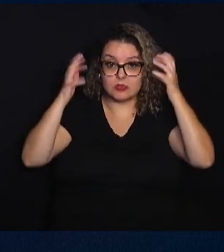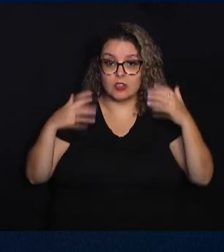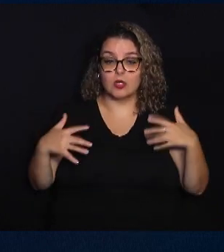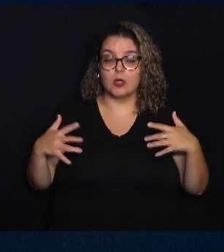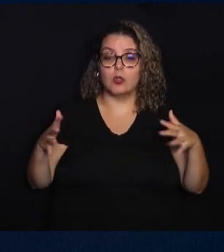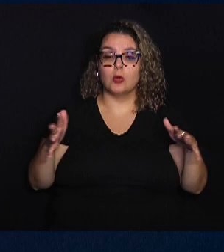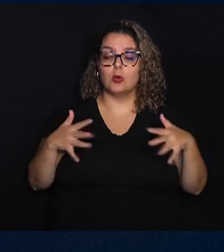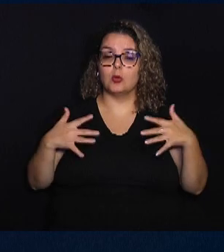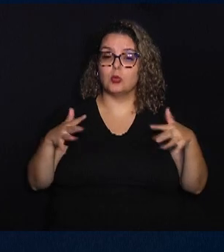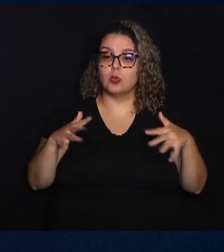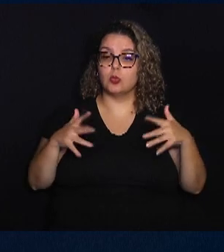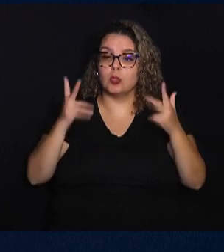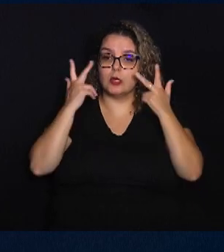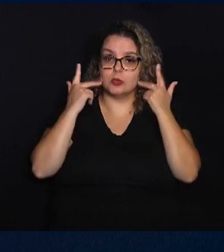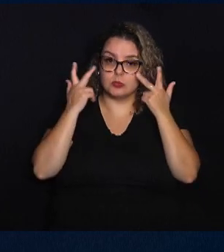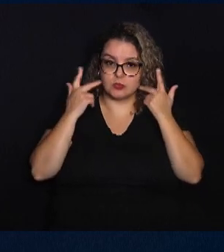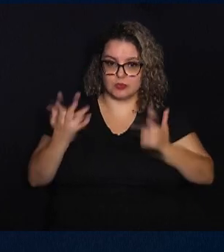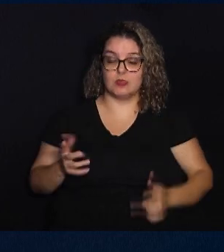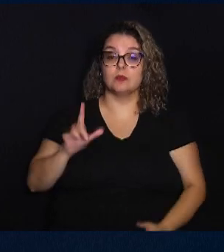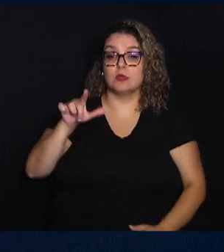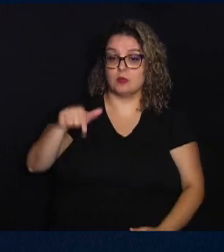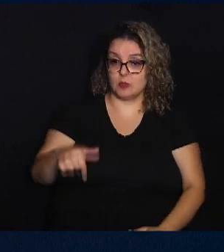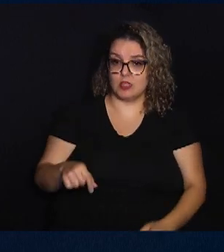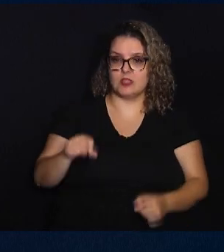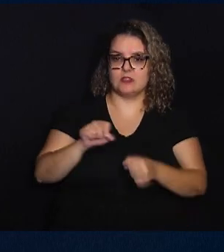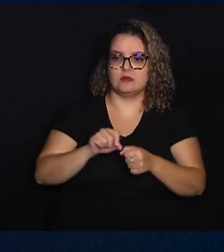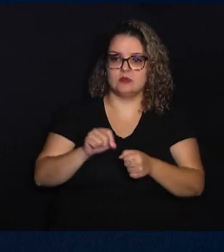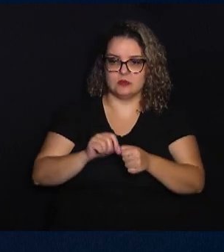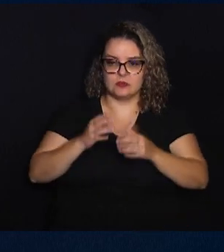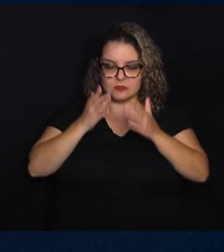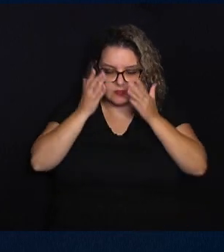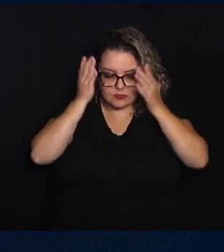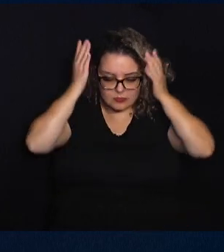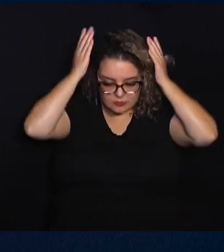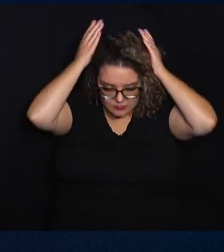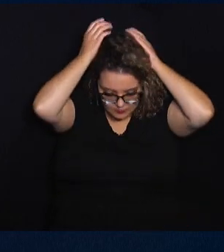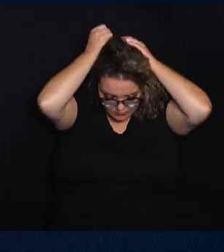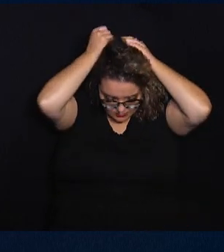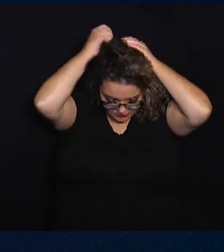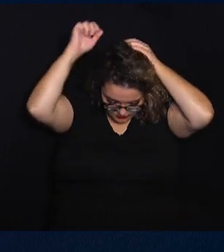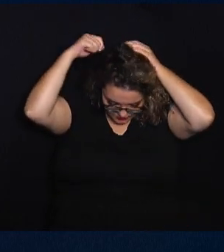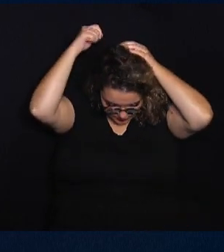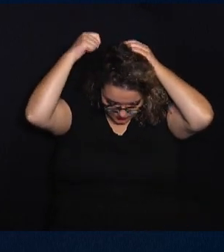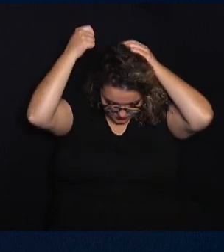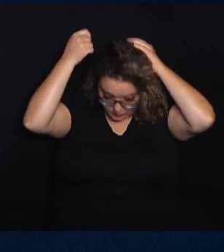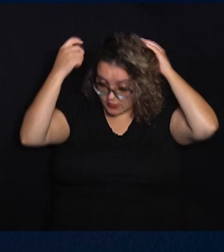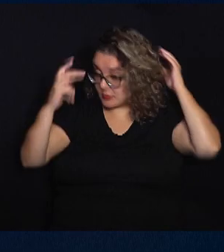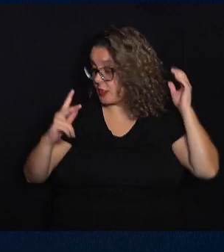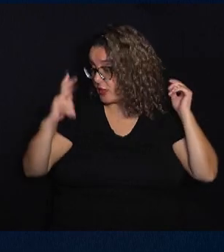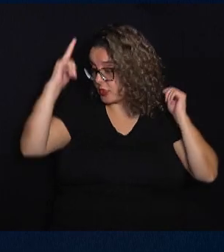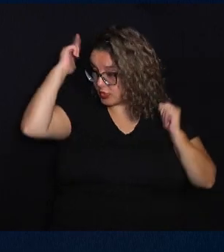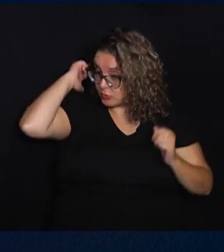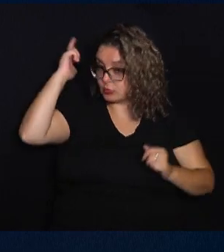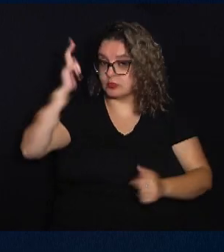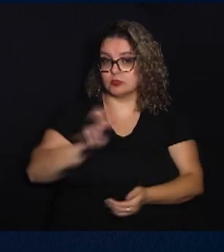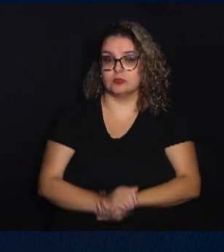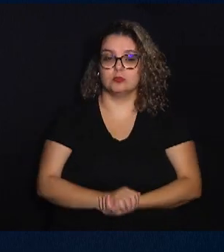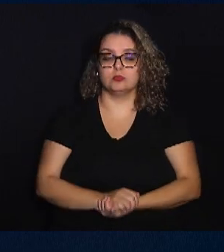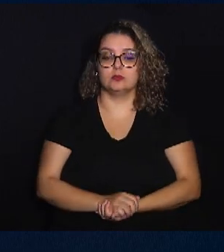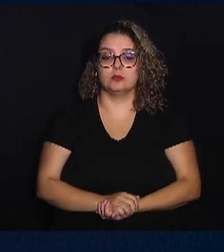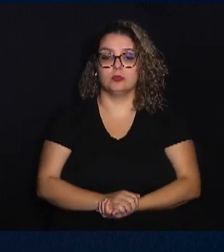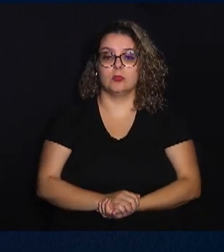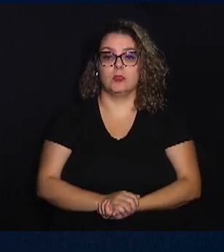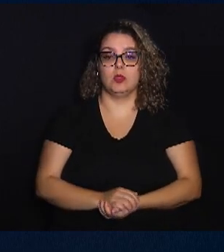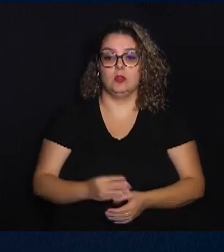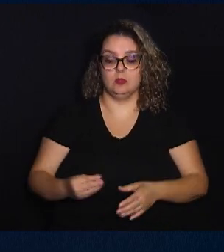secar naturalmente. Depois, fazer um rabo e amarrar com elástico e cortar. A mecha deve ser colocada em um